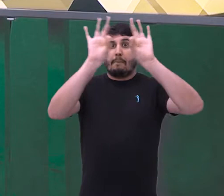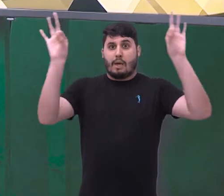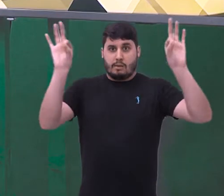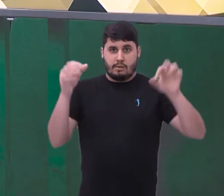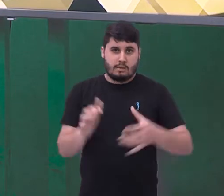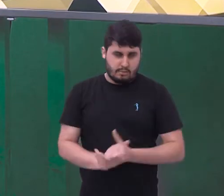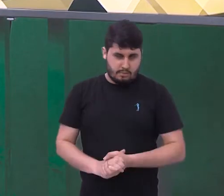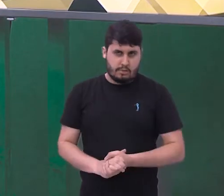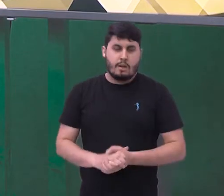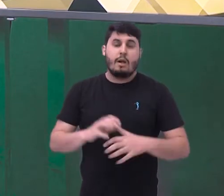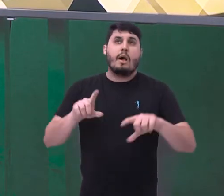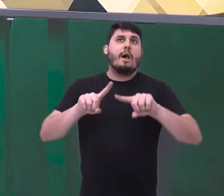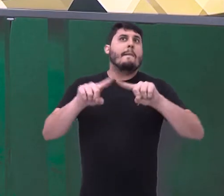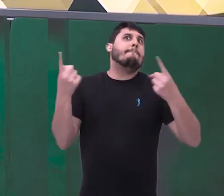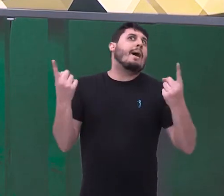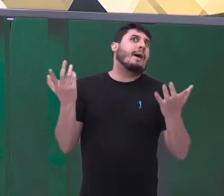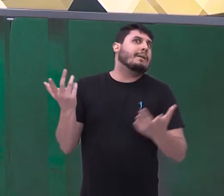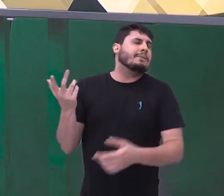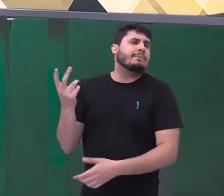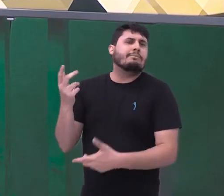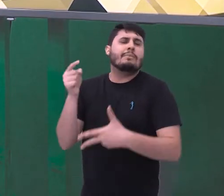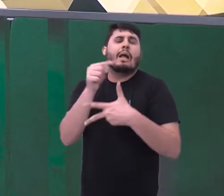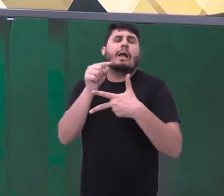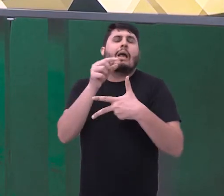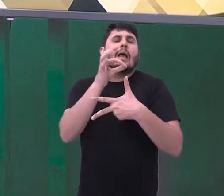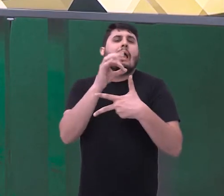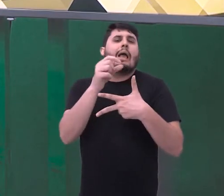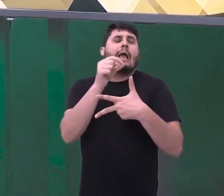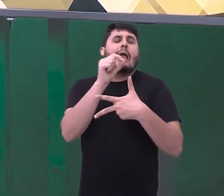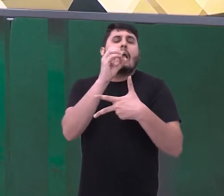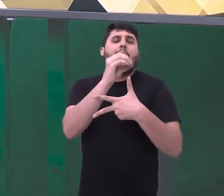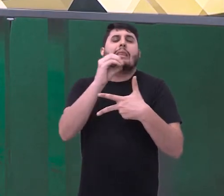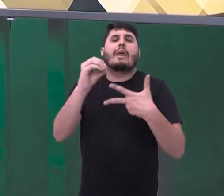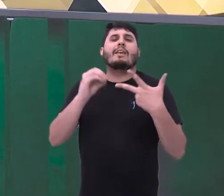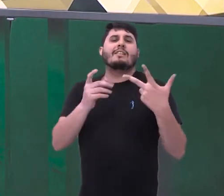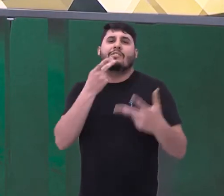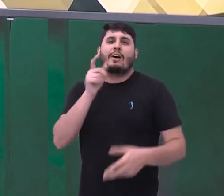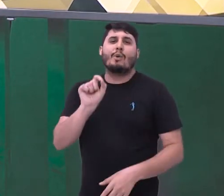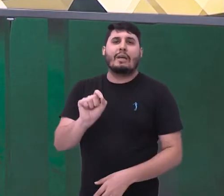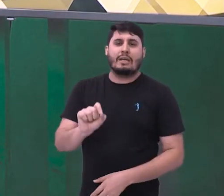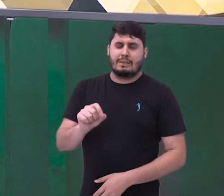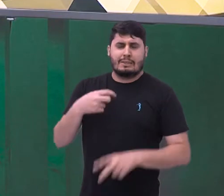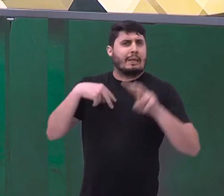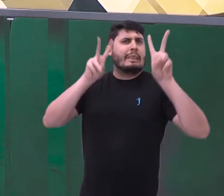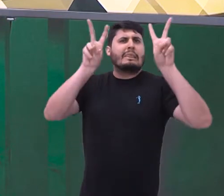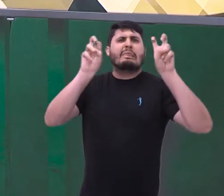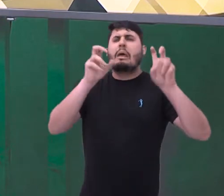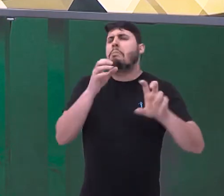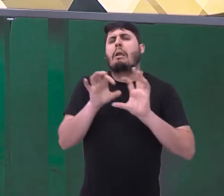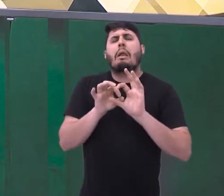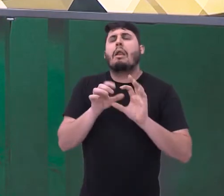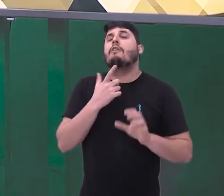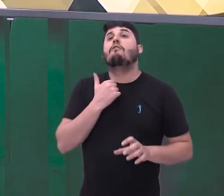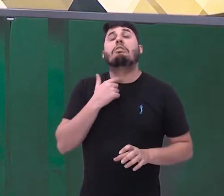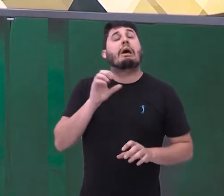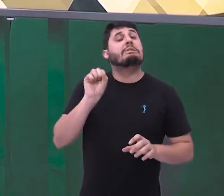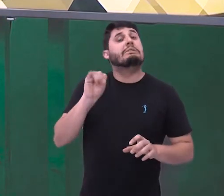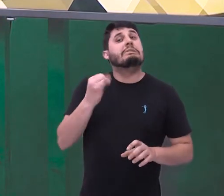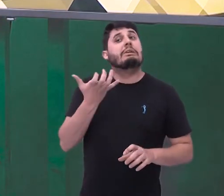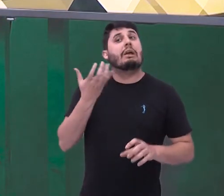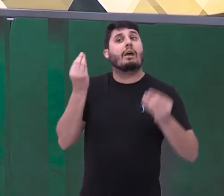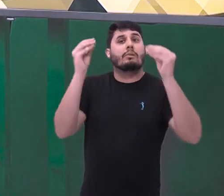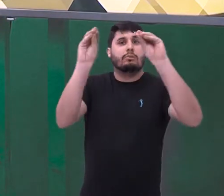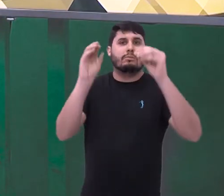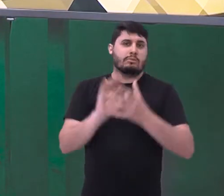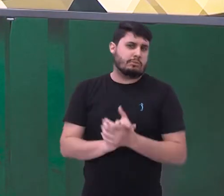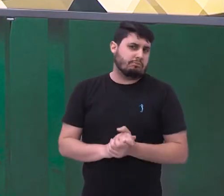professora, eu li no Enem, e a gente dá o título se quiser. Ora, a gente tem computador, a